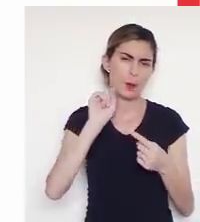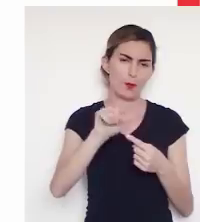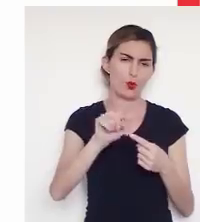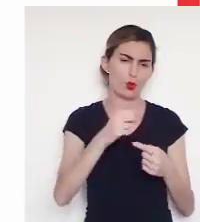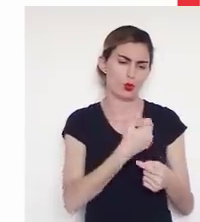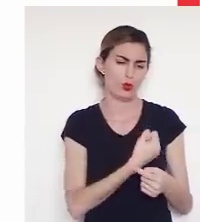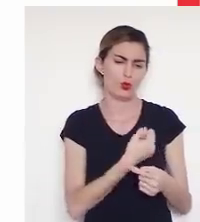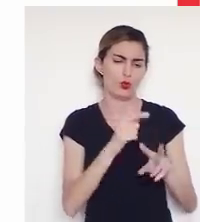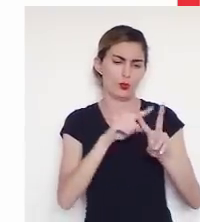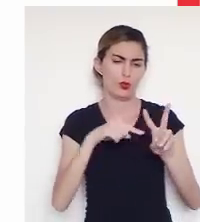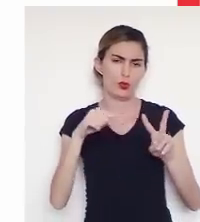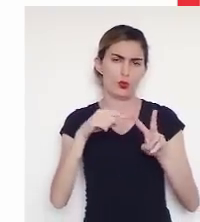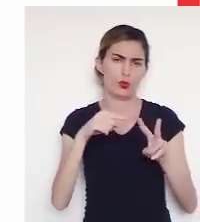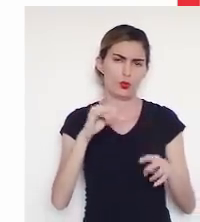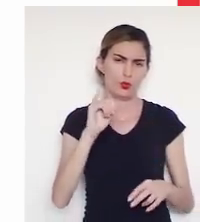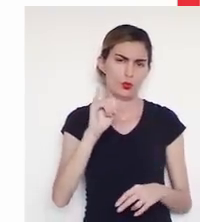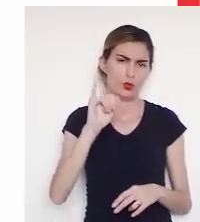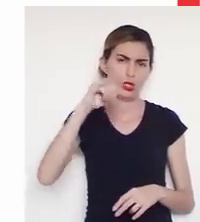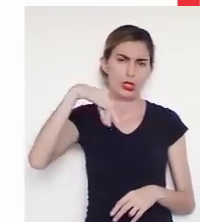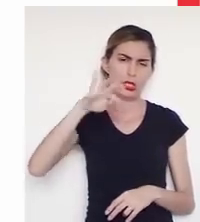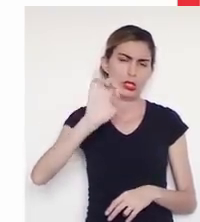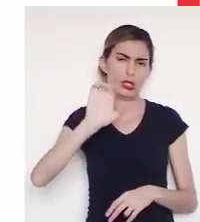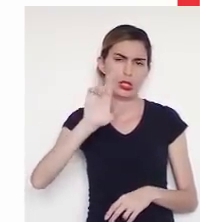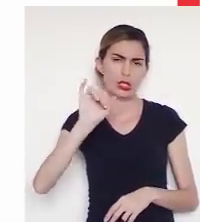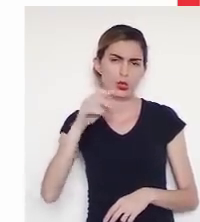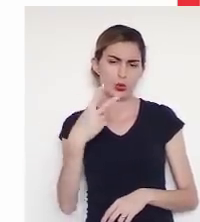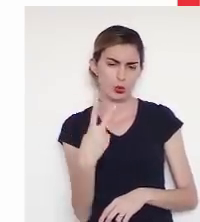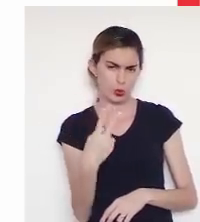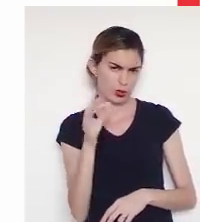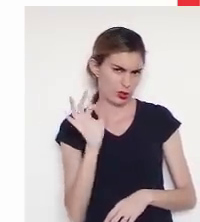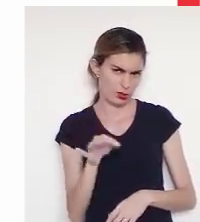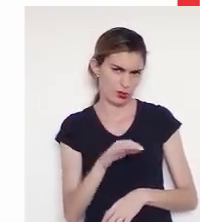sobre o número inteiro 2. Será que é isso mesmo?